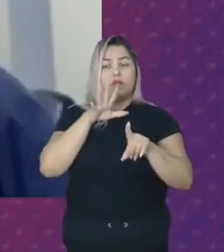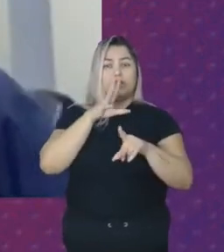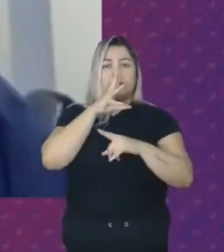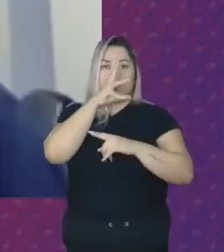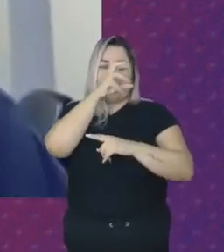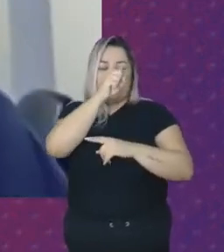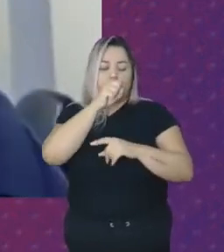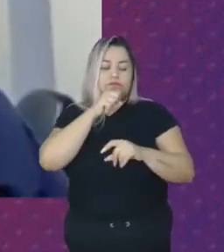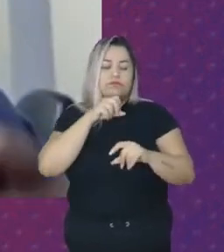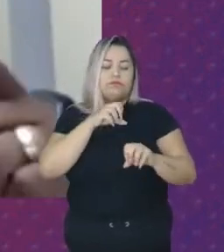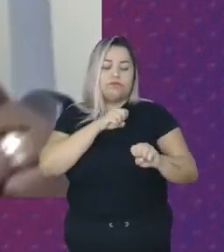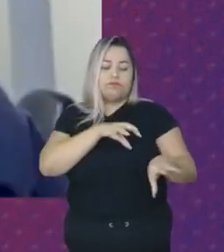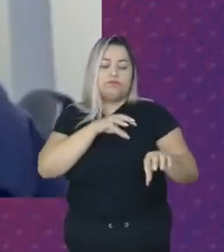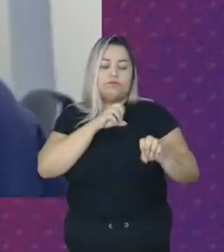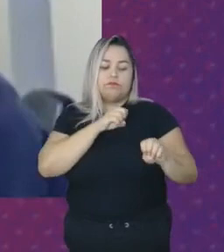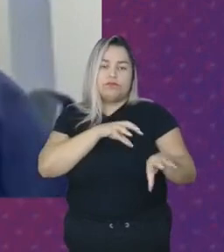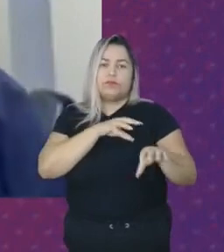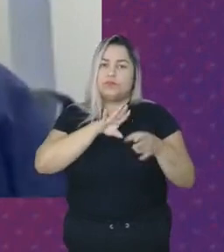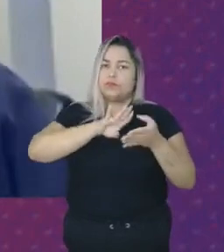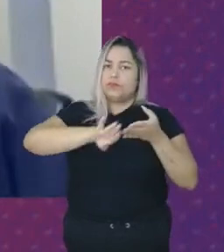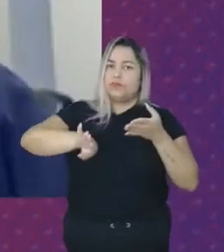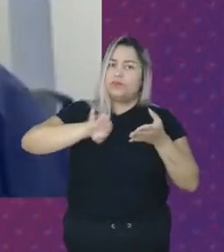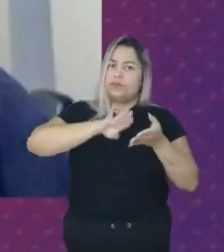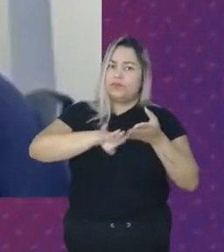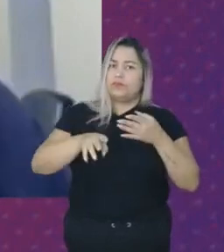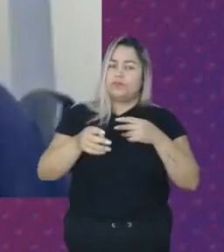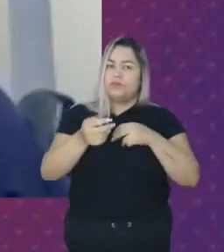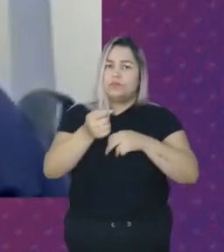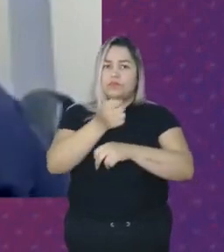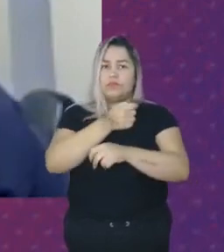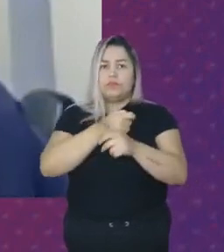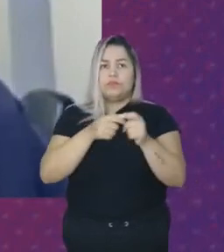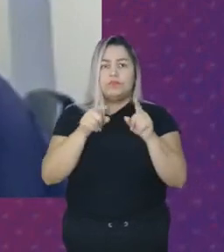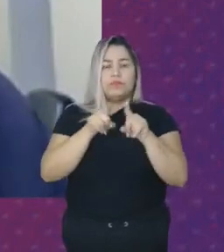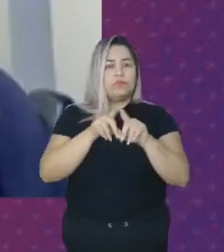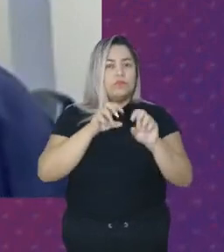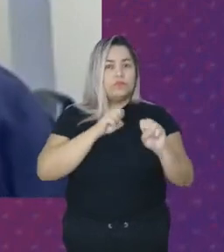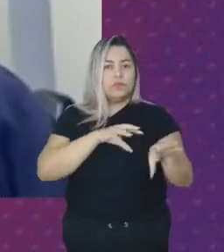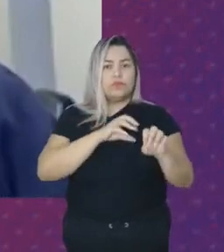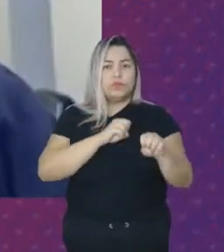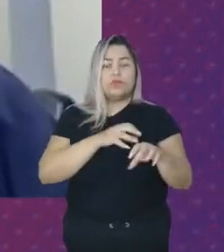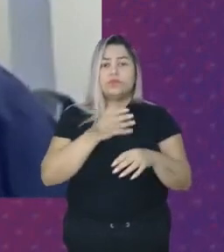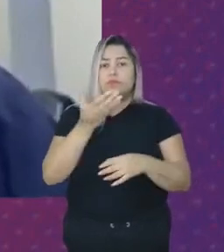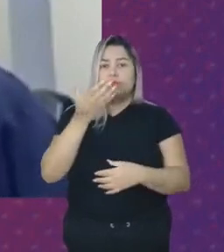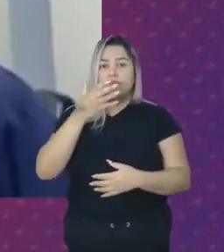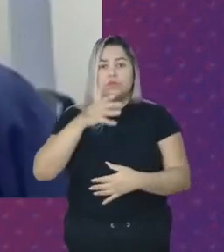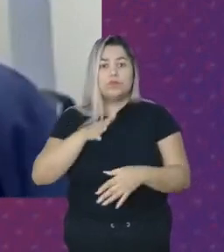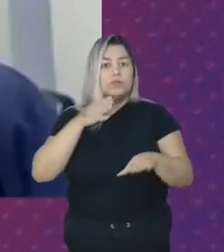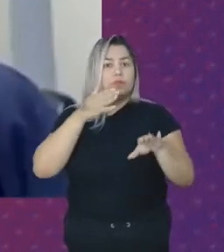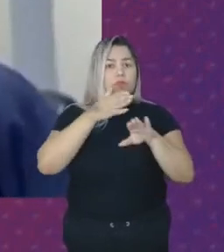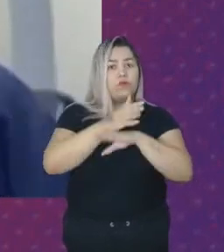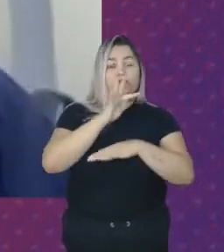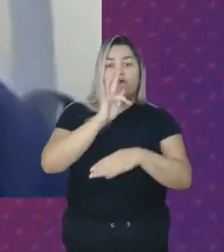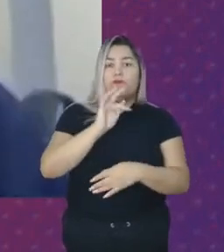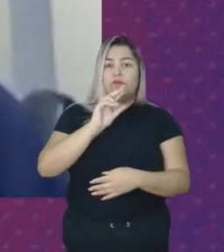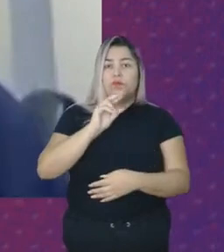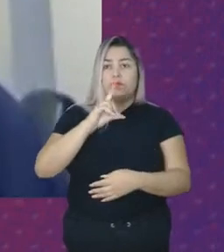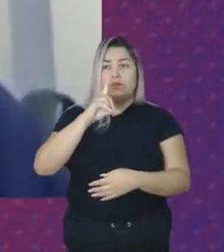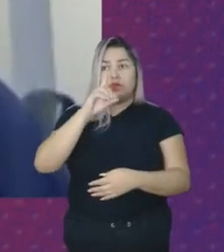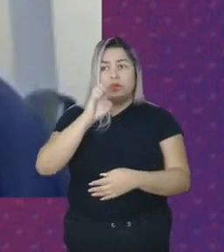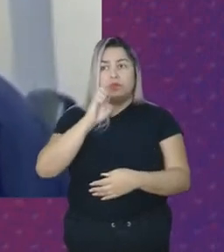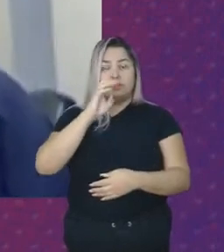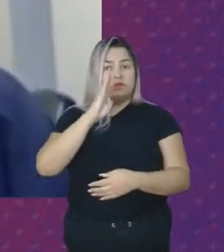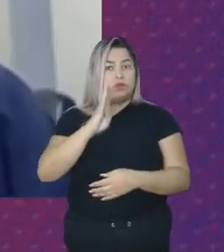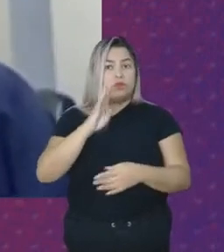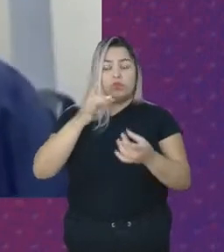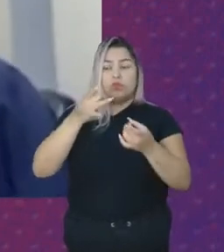a educação, retirou recursos da educação, não queria aprovar o novo Fundeb, deixou